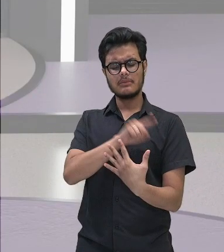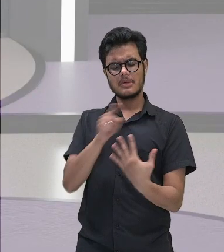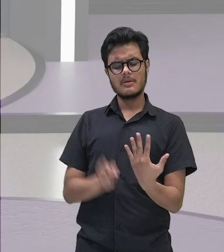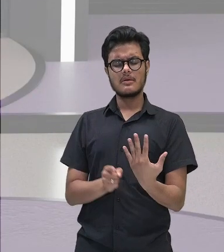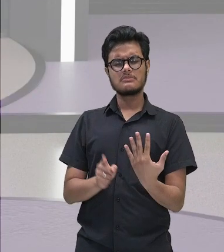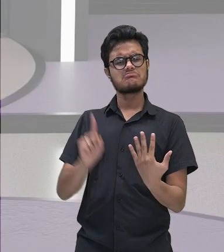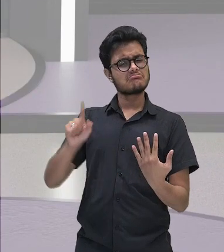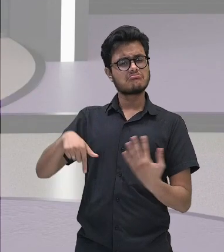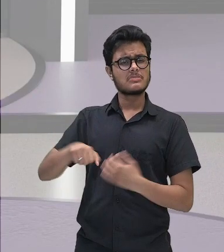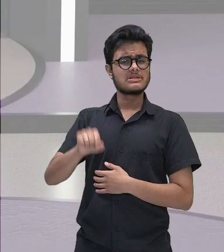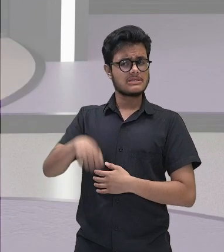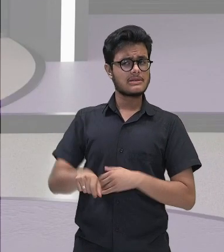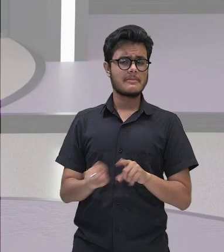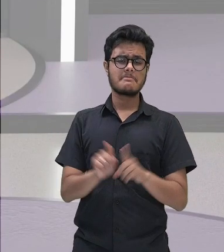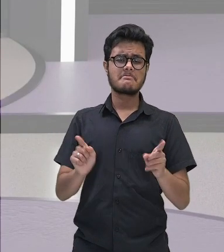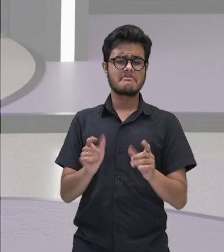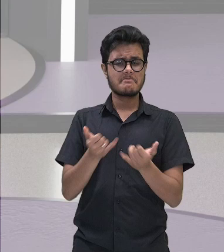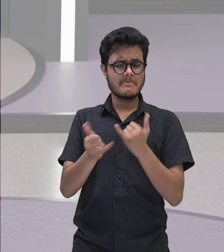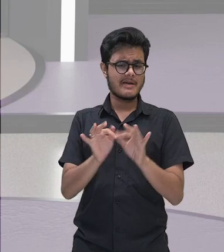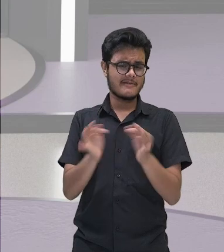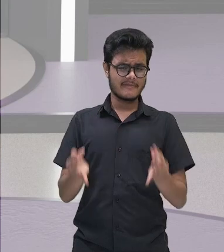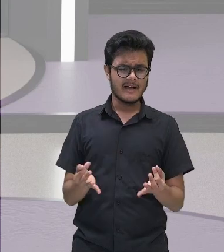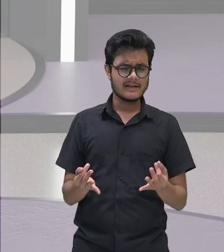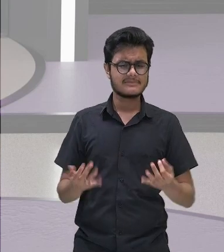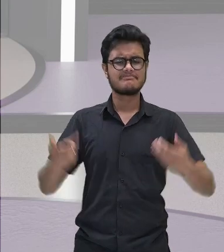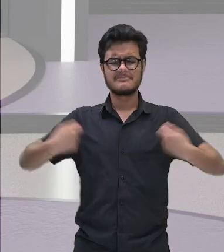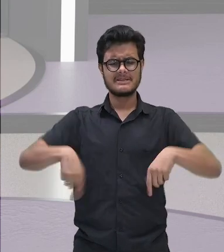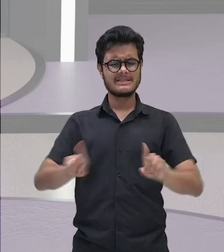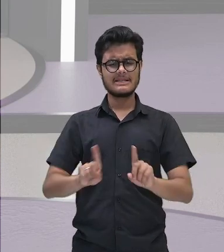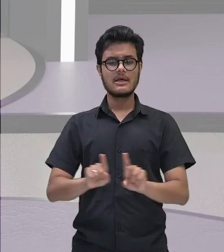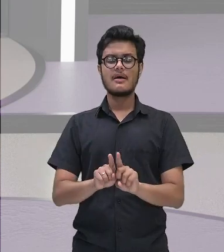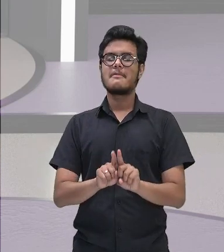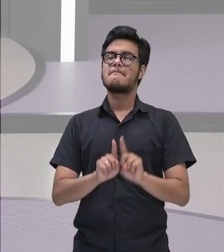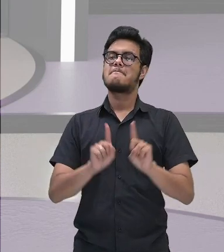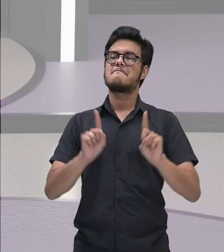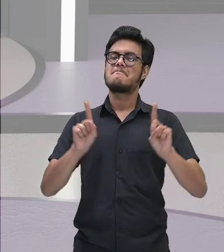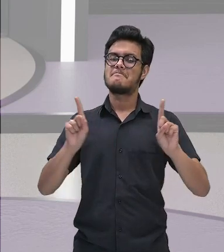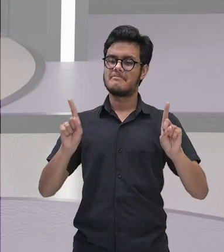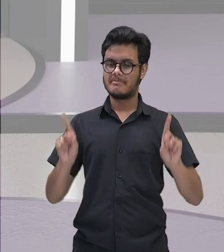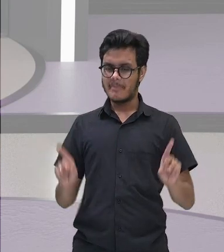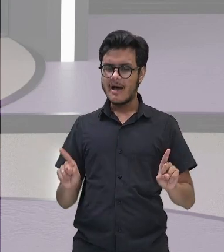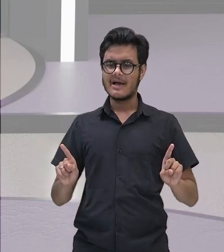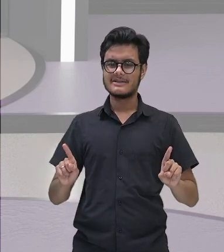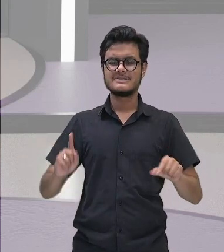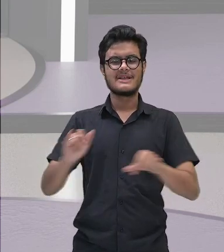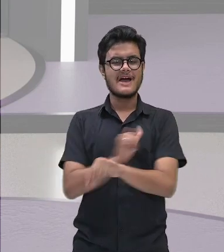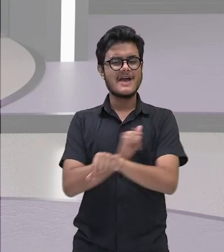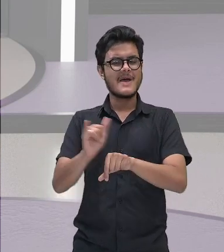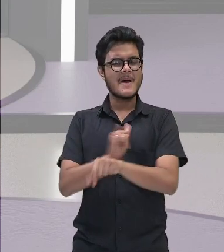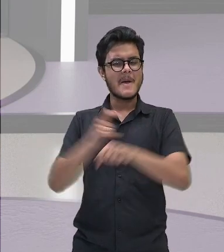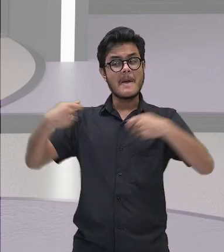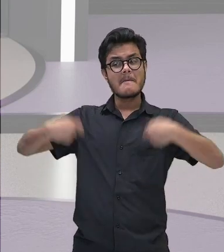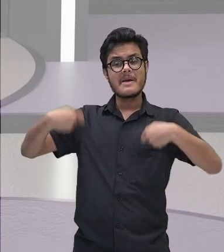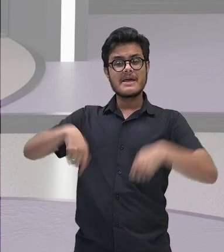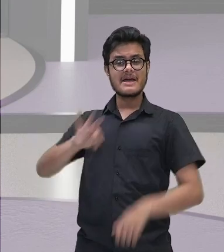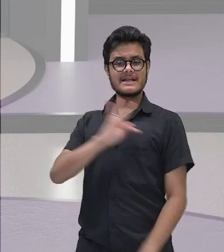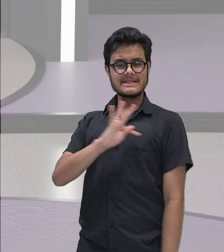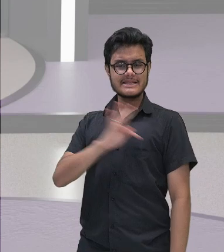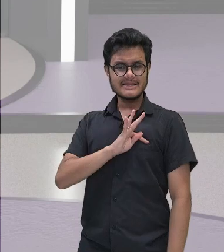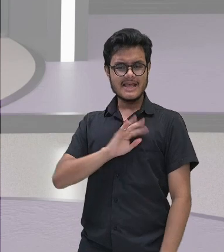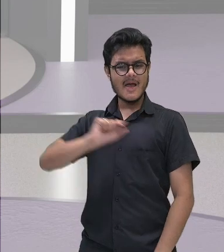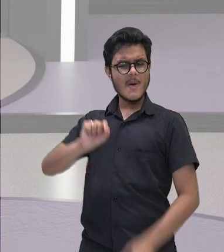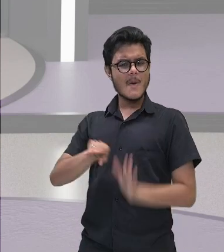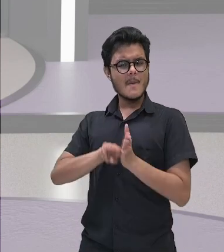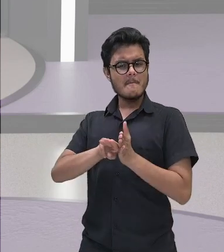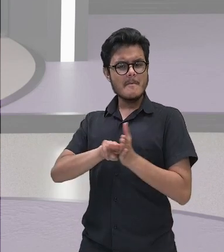primeira vista Sim parece até ser desnecessária a gente ter um método para fazer uma contagem só que se o número de